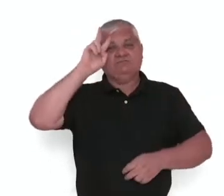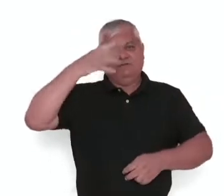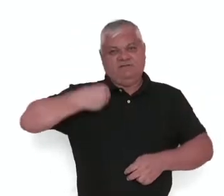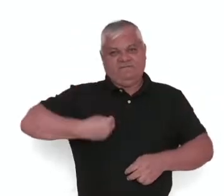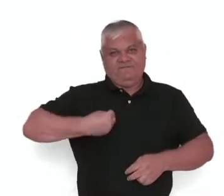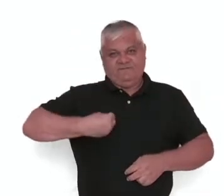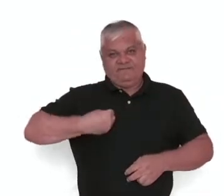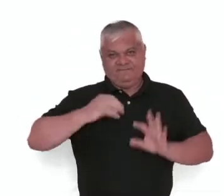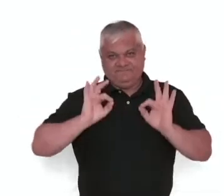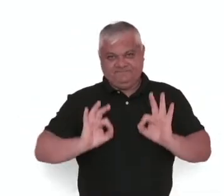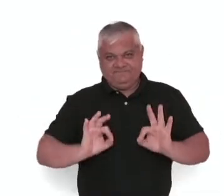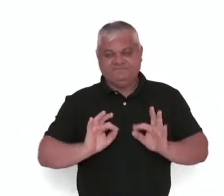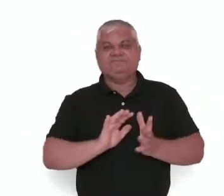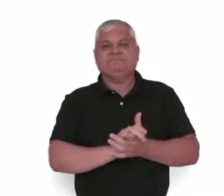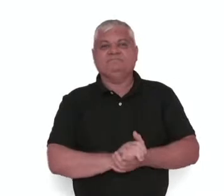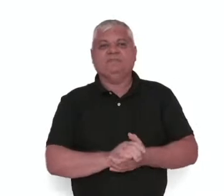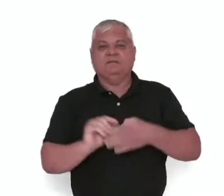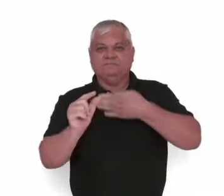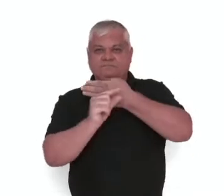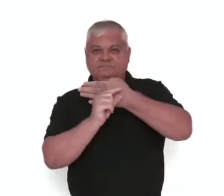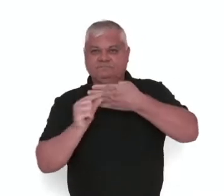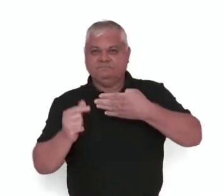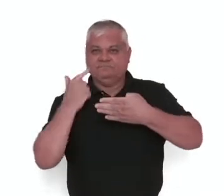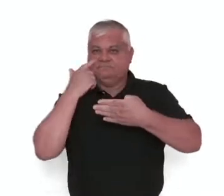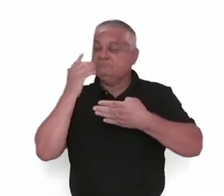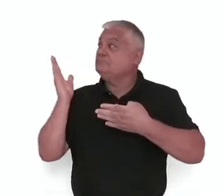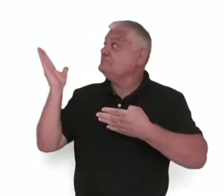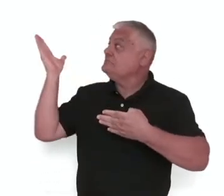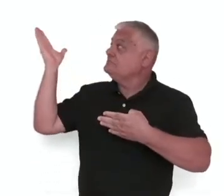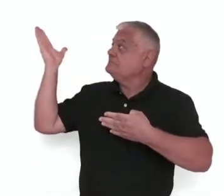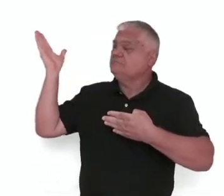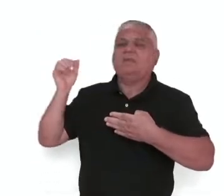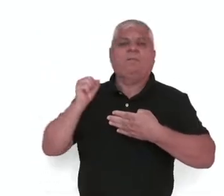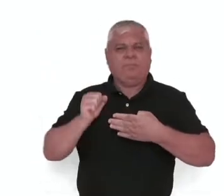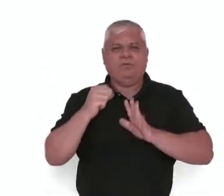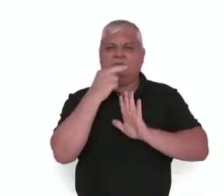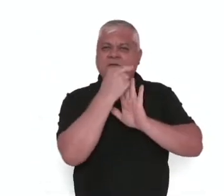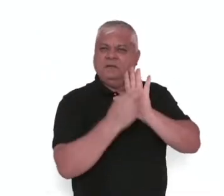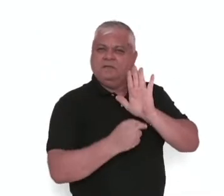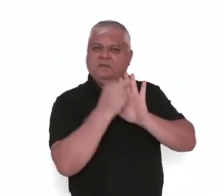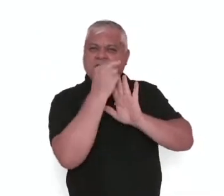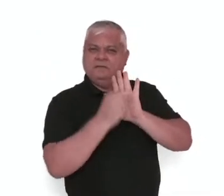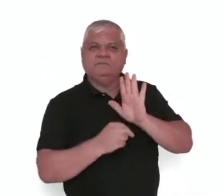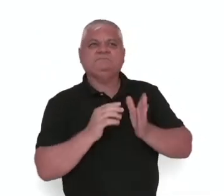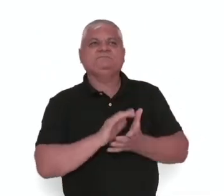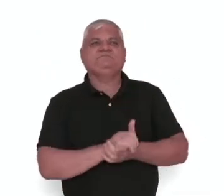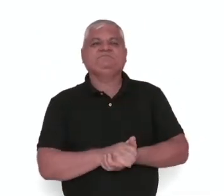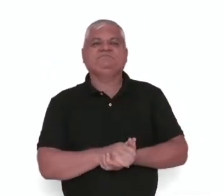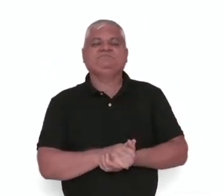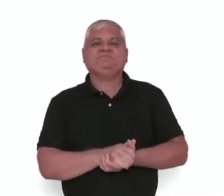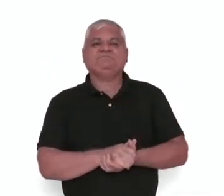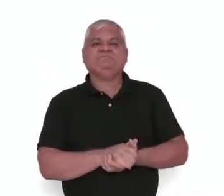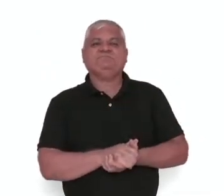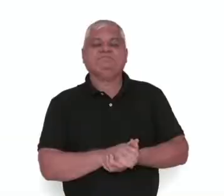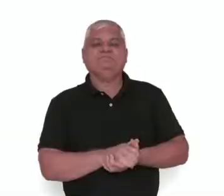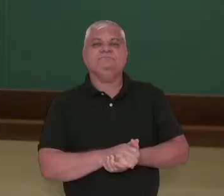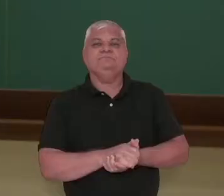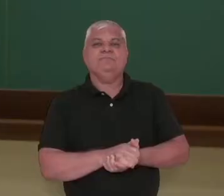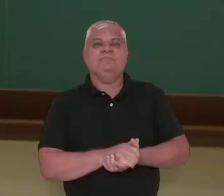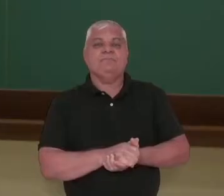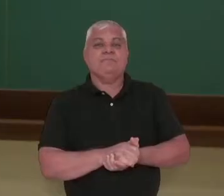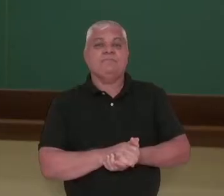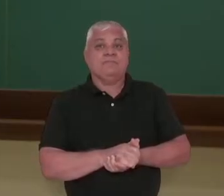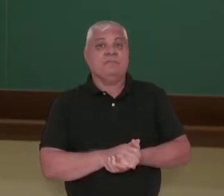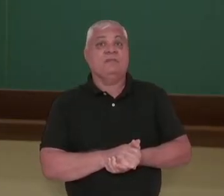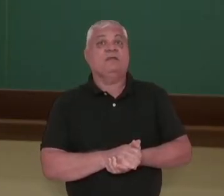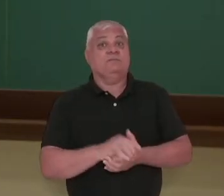referência, para vocês lerem outras histórias, presentes aí nesse livro. Então vejam, a gente